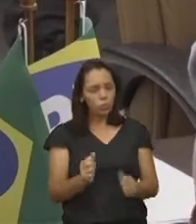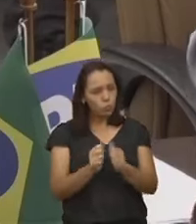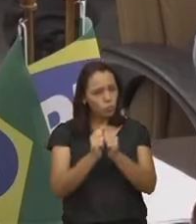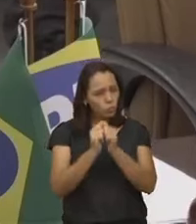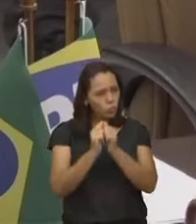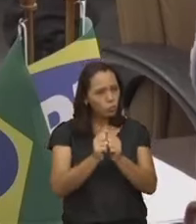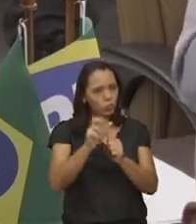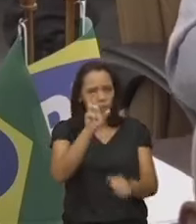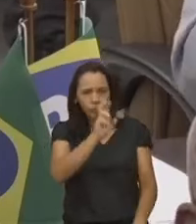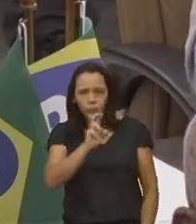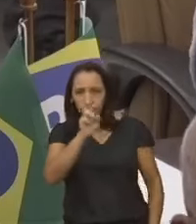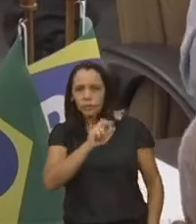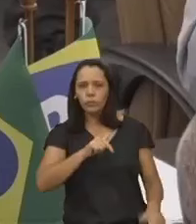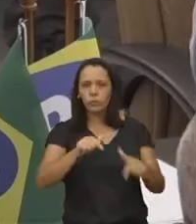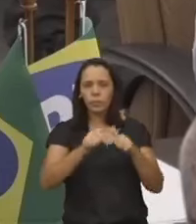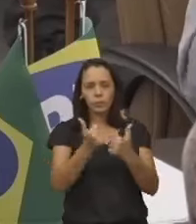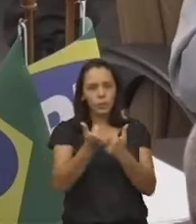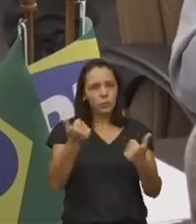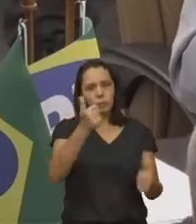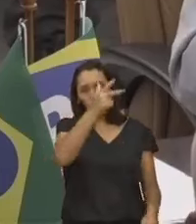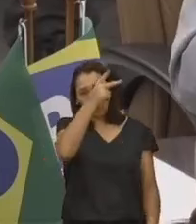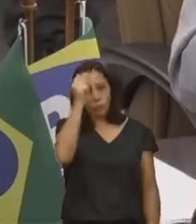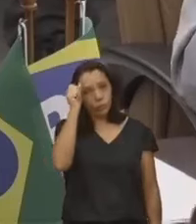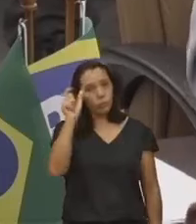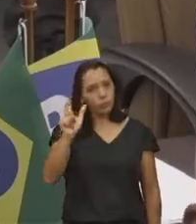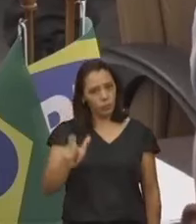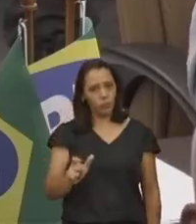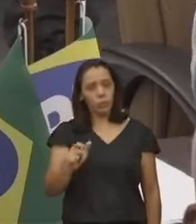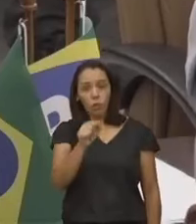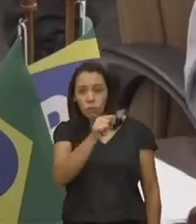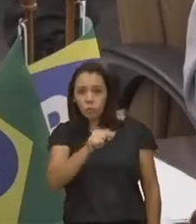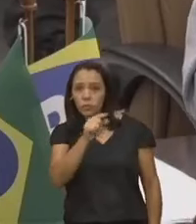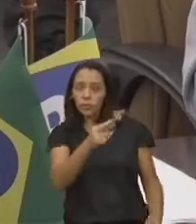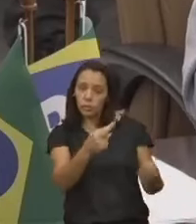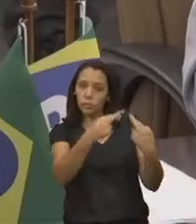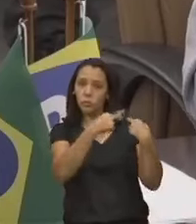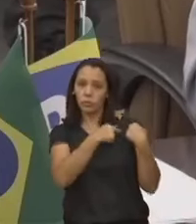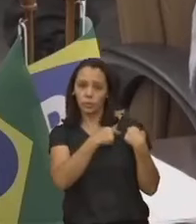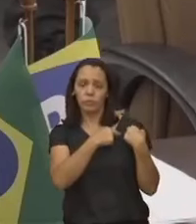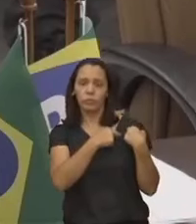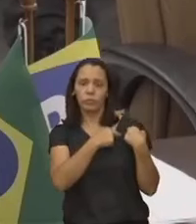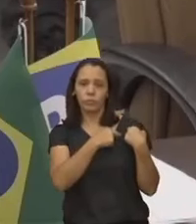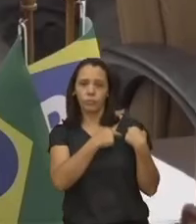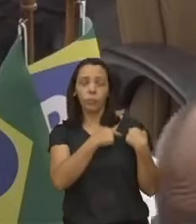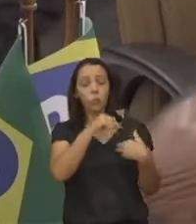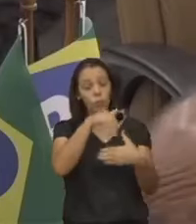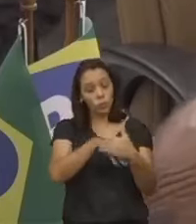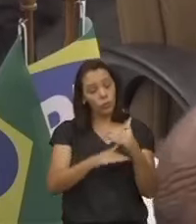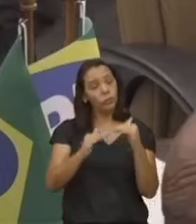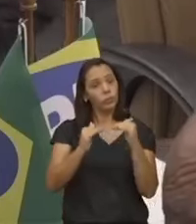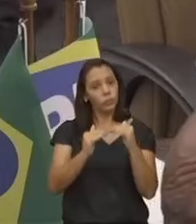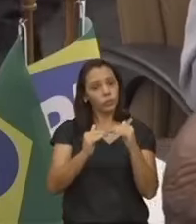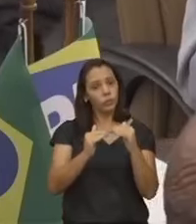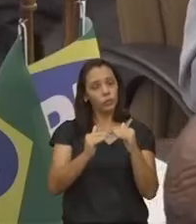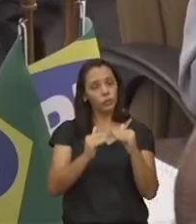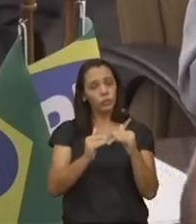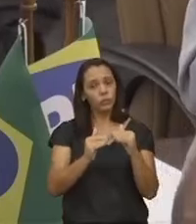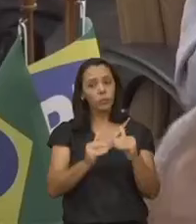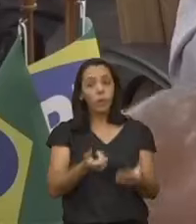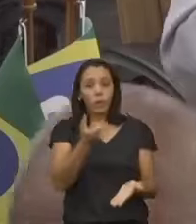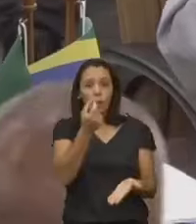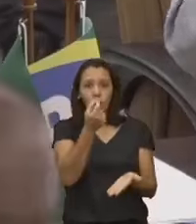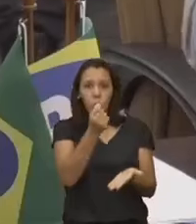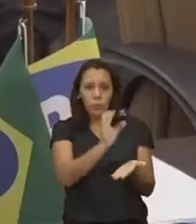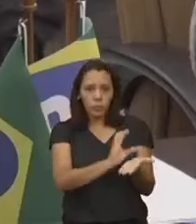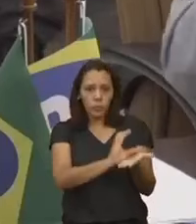lá. Vocês têm a responsabilidade, por isso a gente está votando favorável. Eu quero dizer o seguinte, a emenda